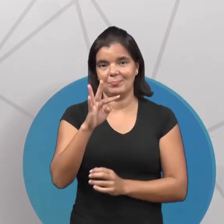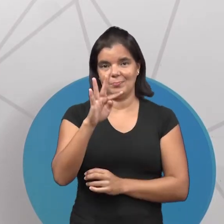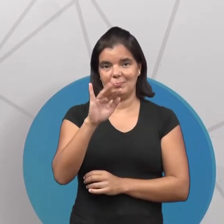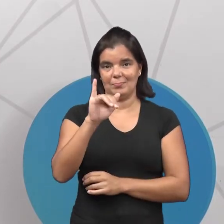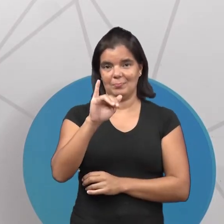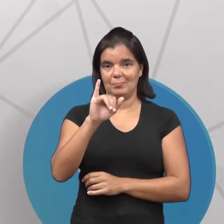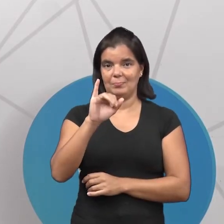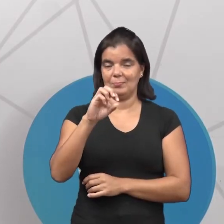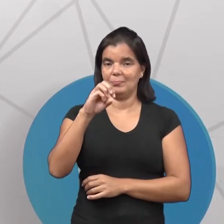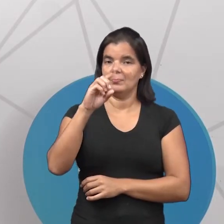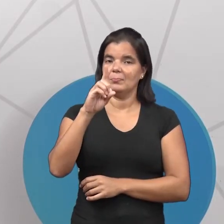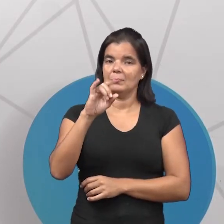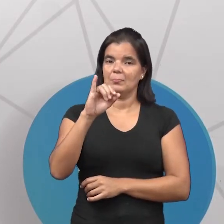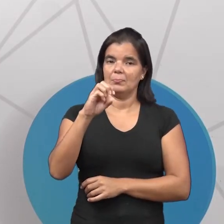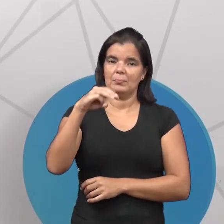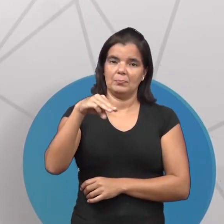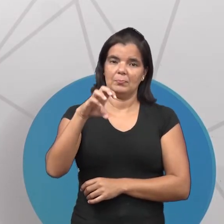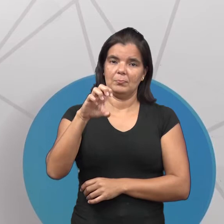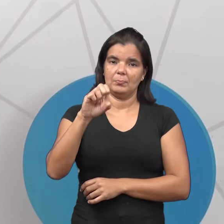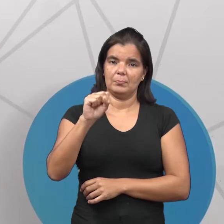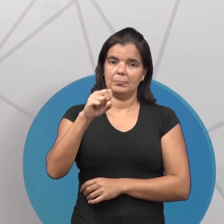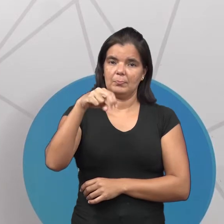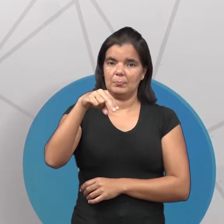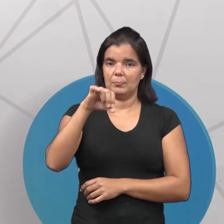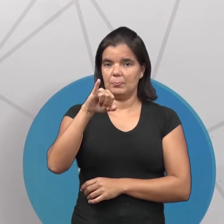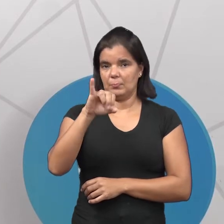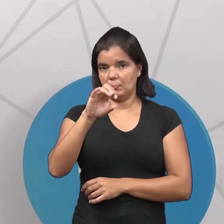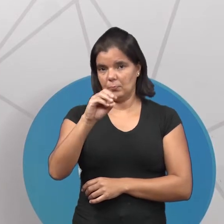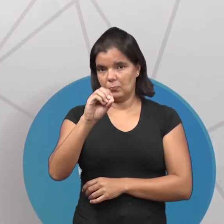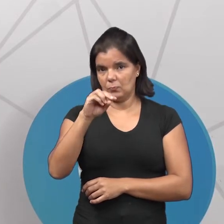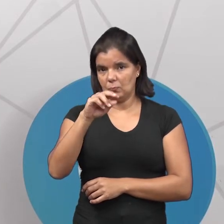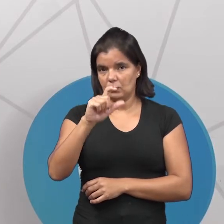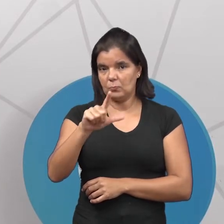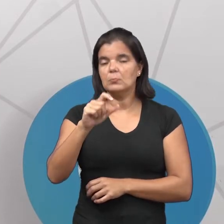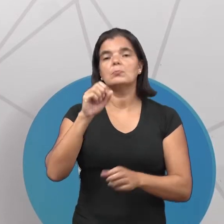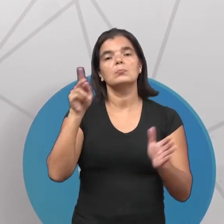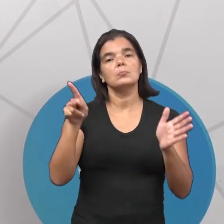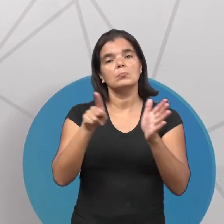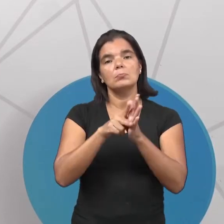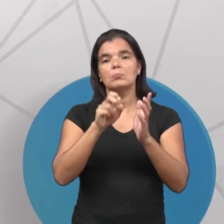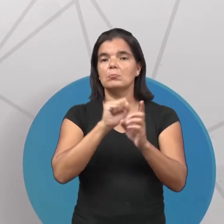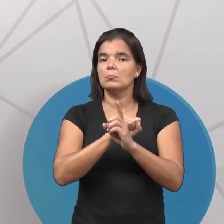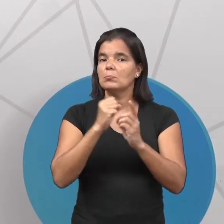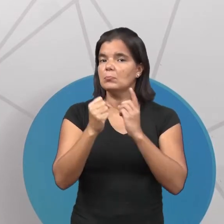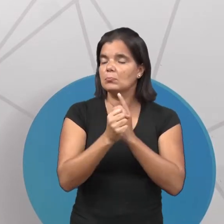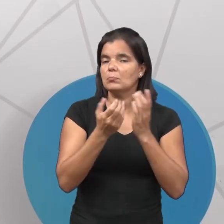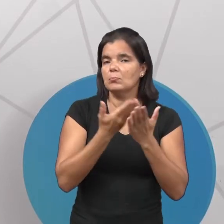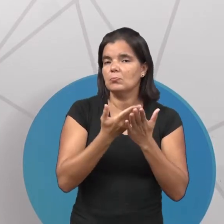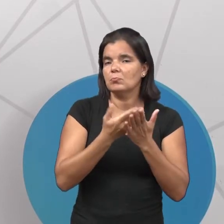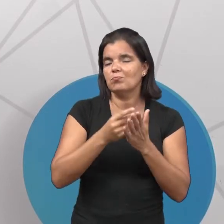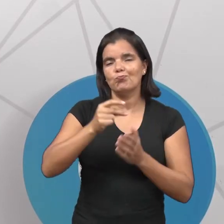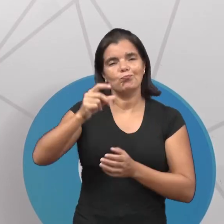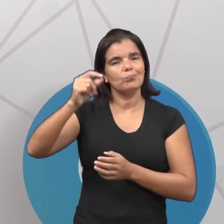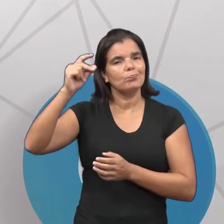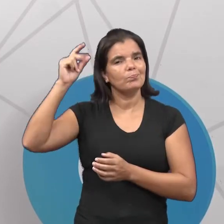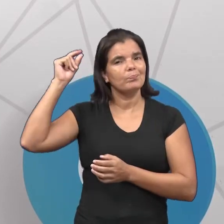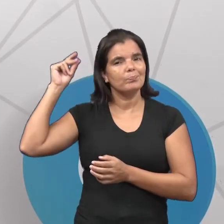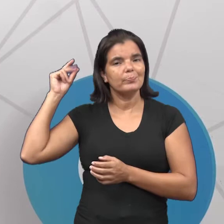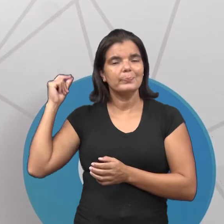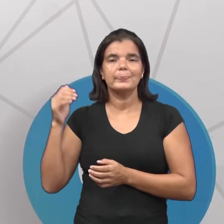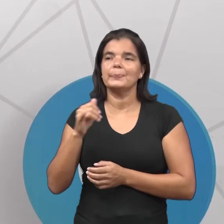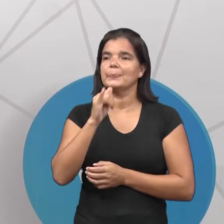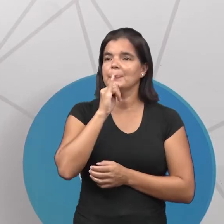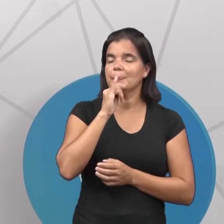tridimensionais que fazem parte da sociedade, que são estudadas há milhares de anos